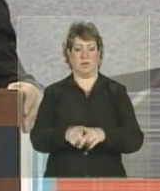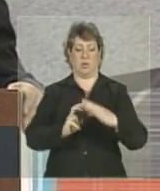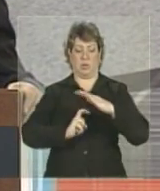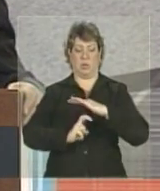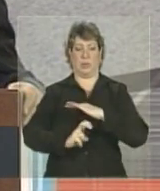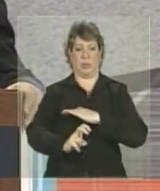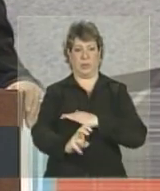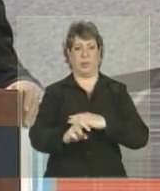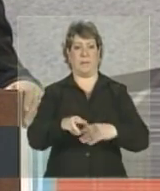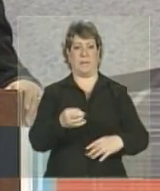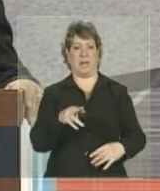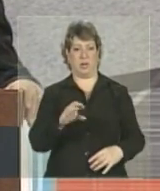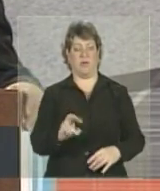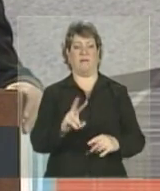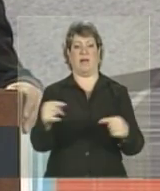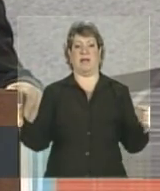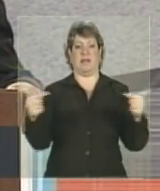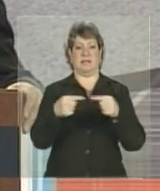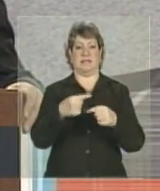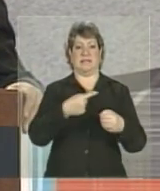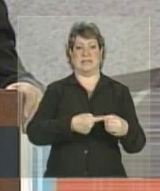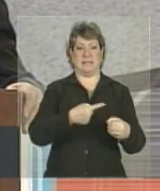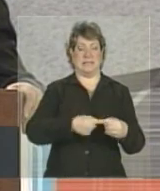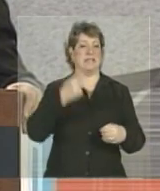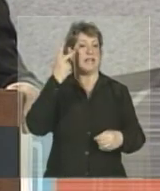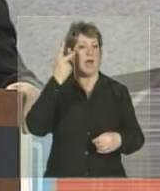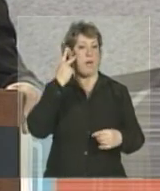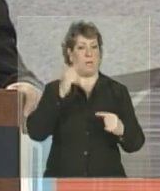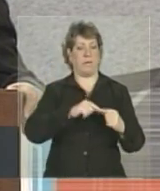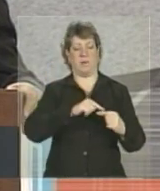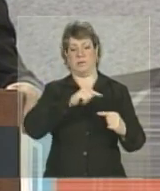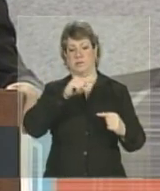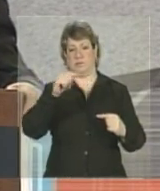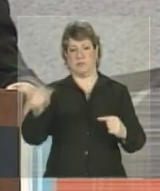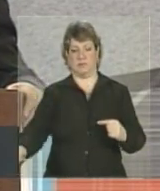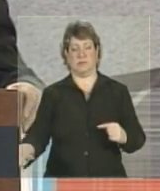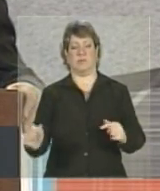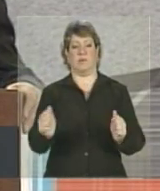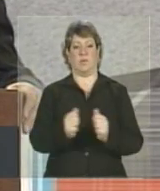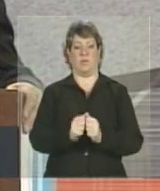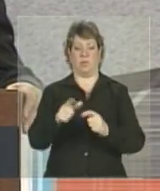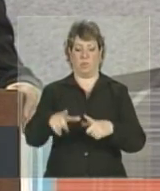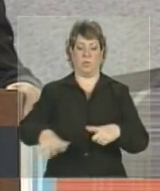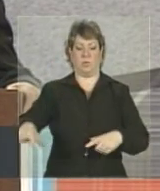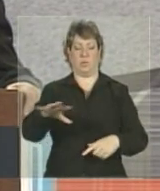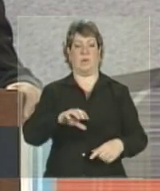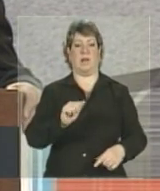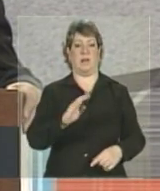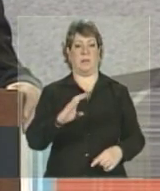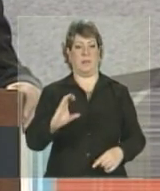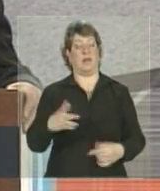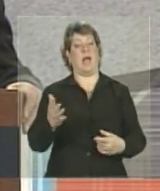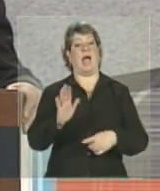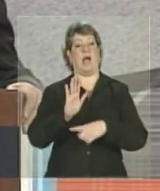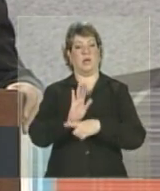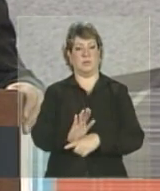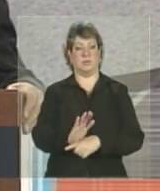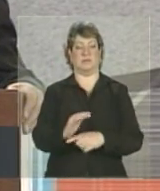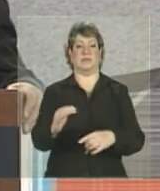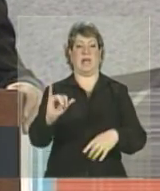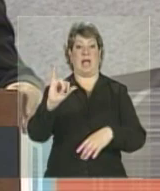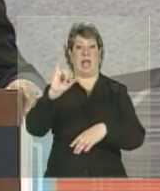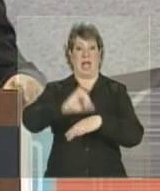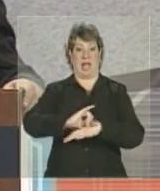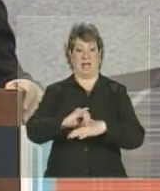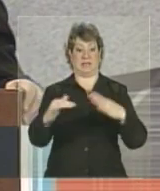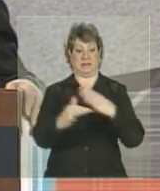Metrô, que vai interligar a cidade de São Paulo, o metrô da cidade de São Paulo, com a região do ABC, portanto, beneficiando a capital